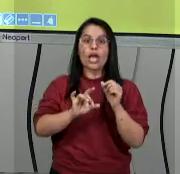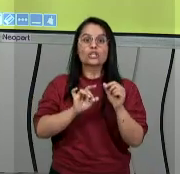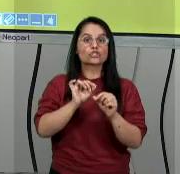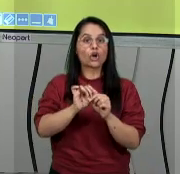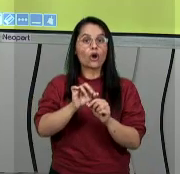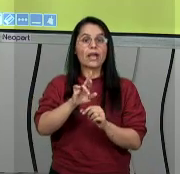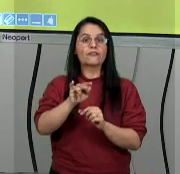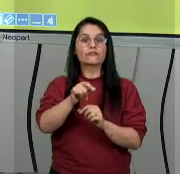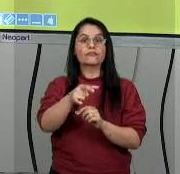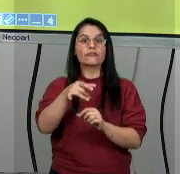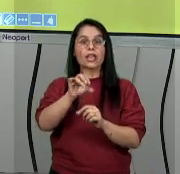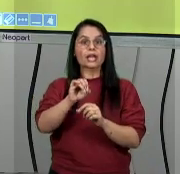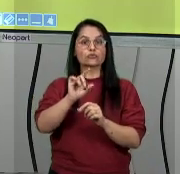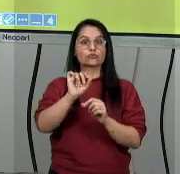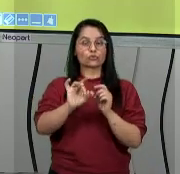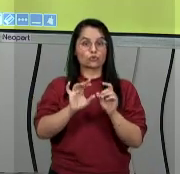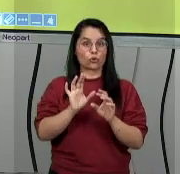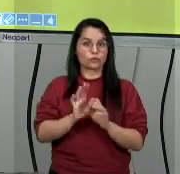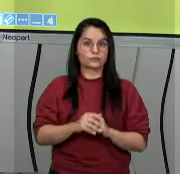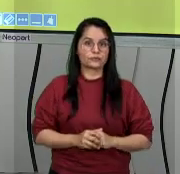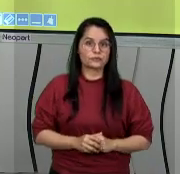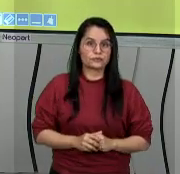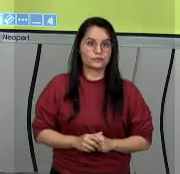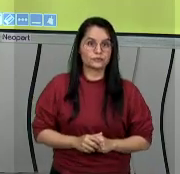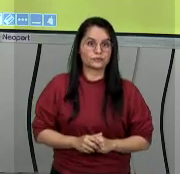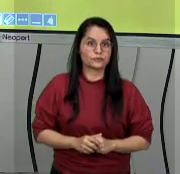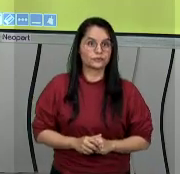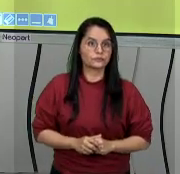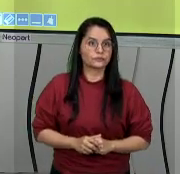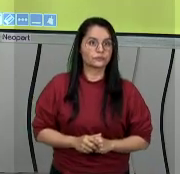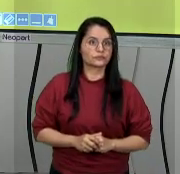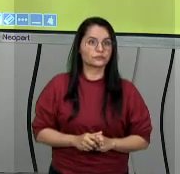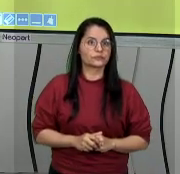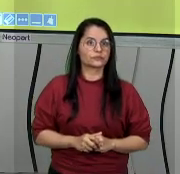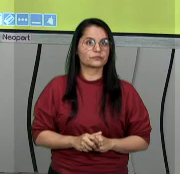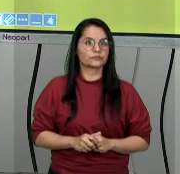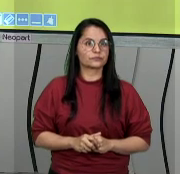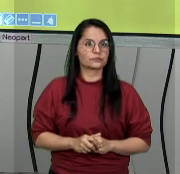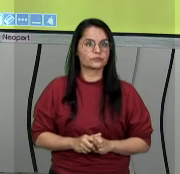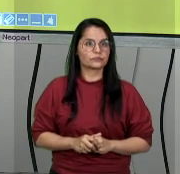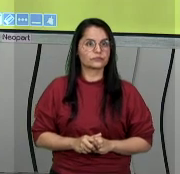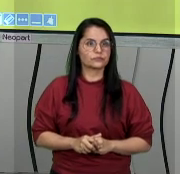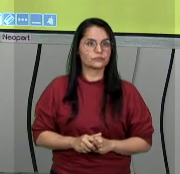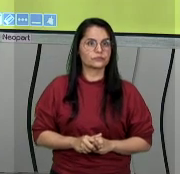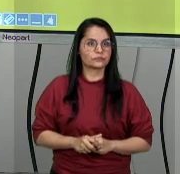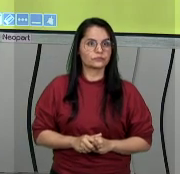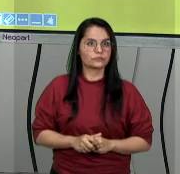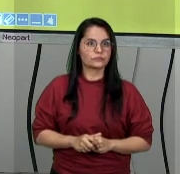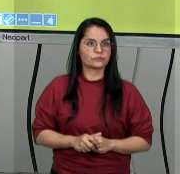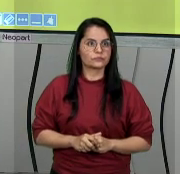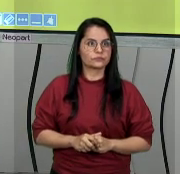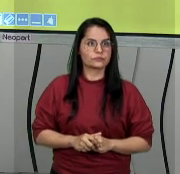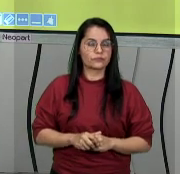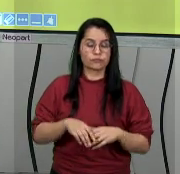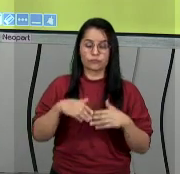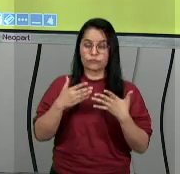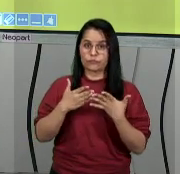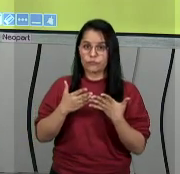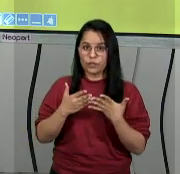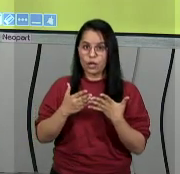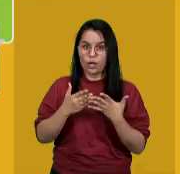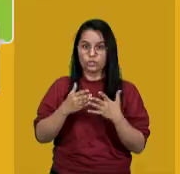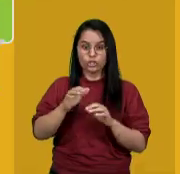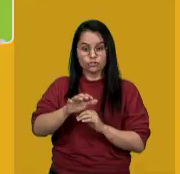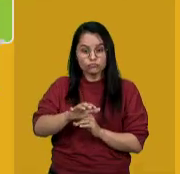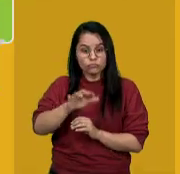apenas medular. Então, rapidamente nós tiramos